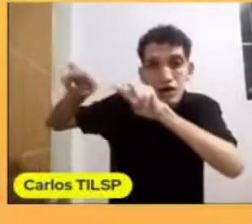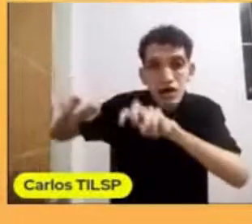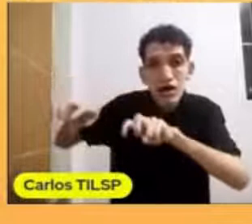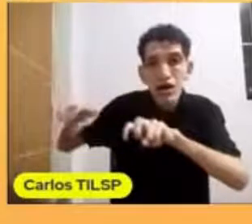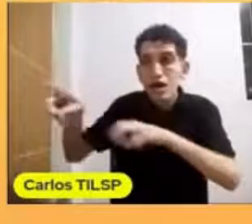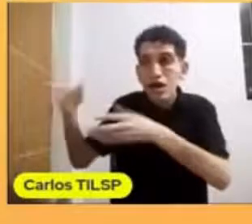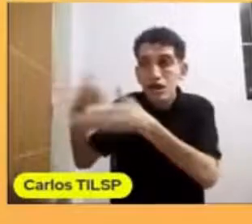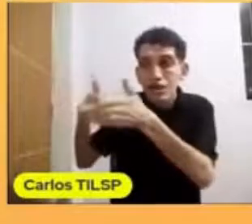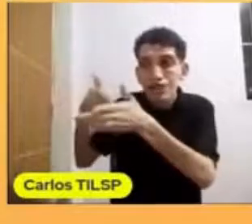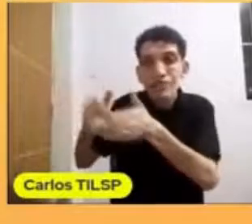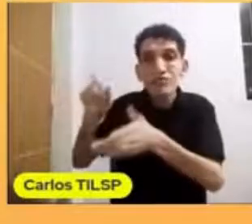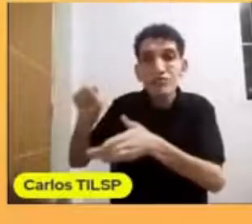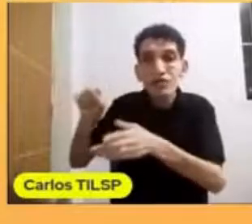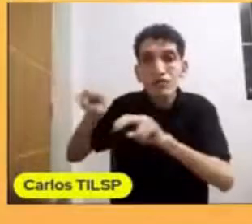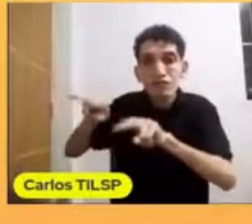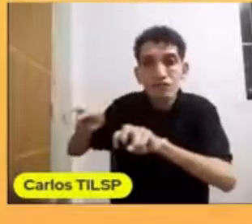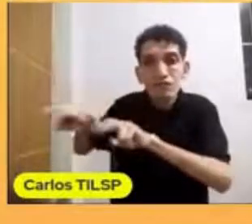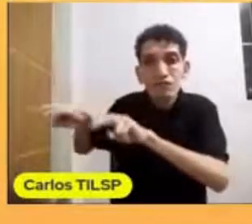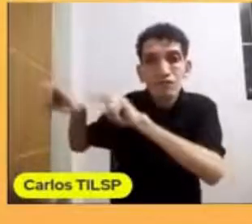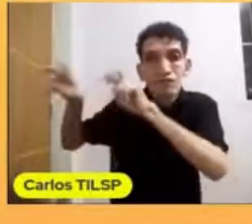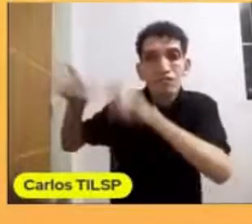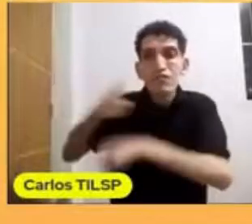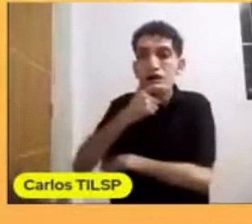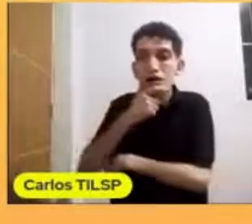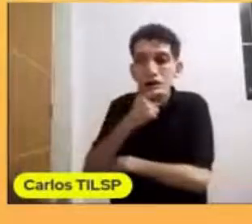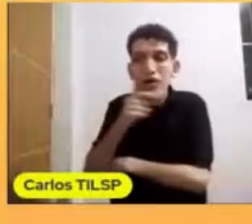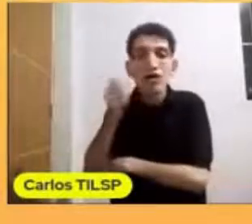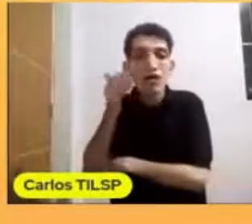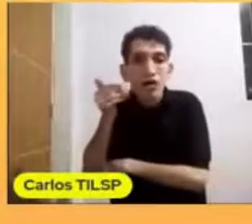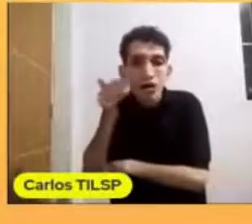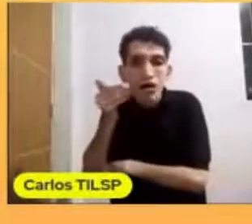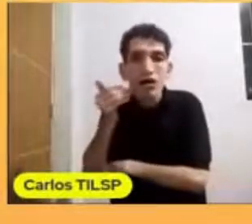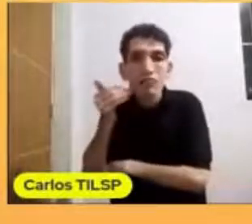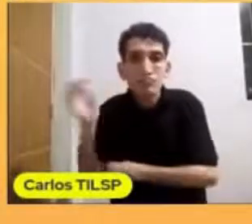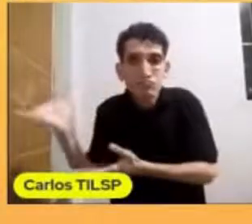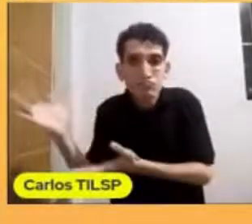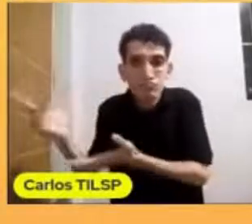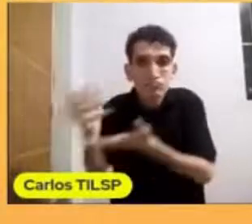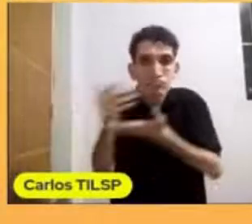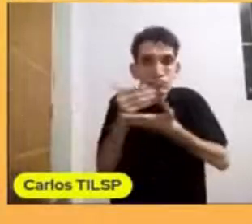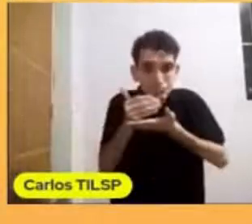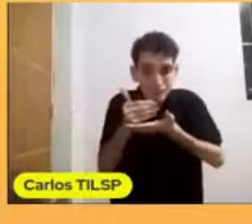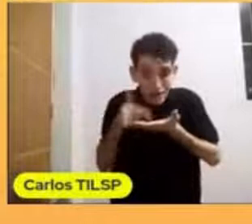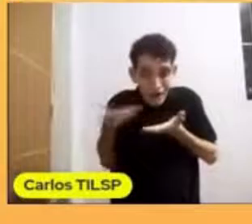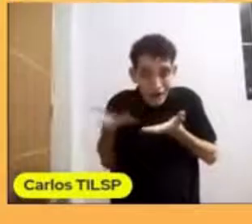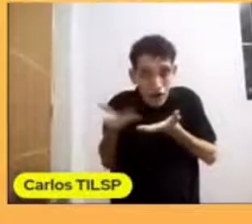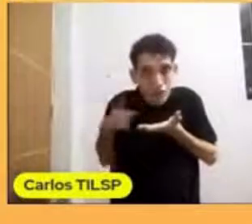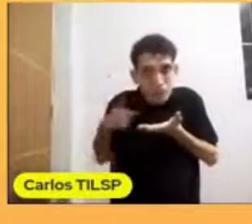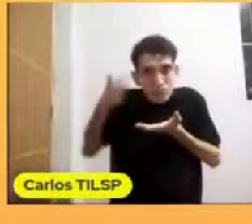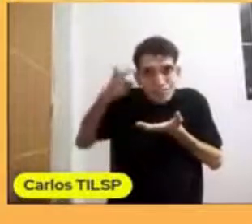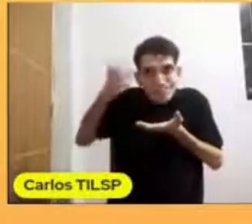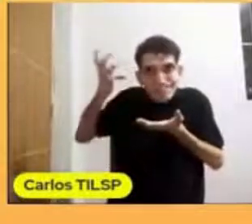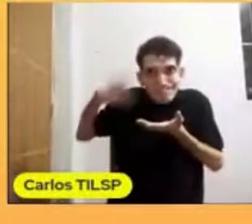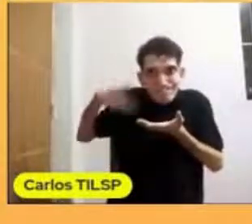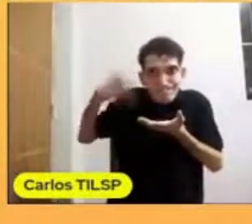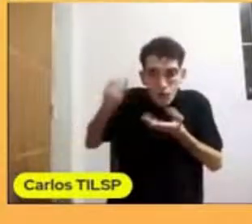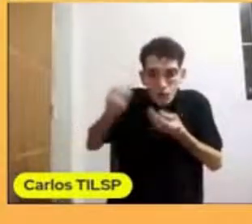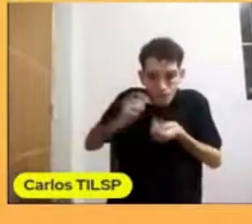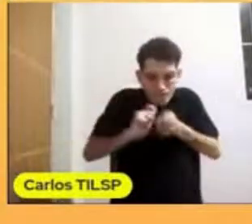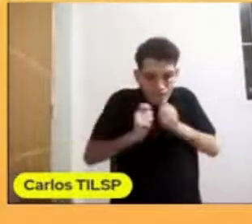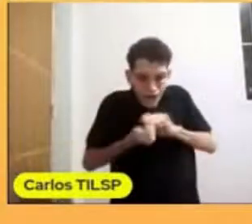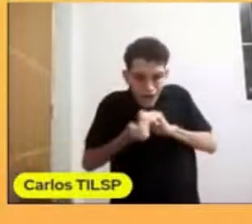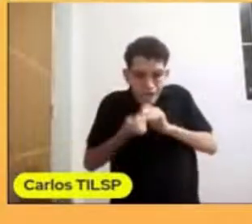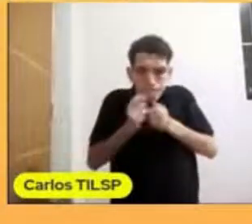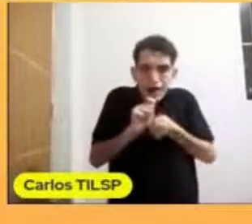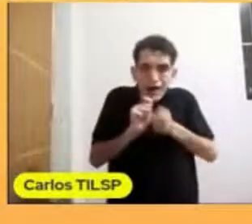eu vou o quê? Construindo com o Mindset Construtivo em Acessibilidade Digital. Tá? Porque esse Mindset, como que ele vai vindo?